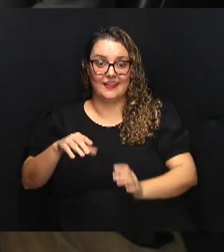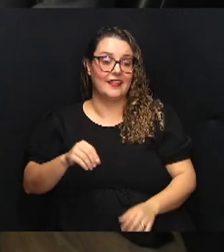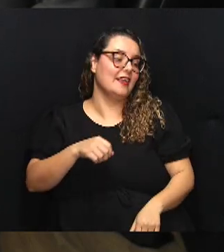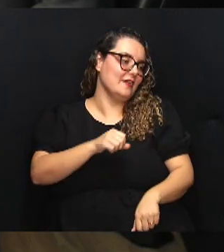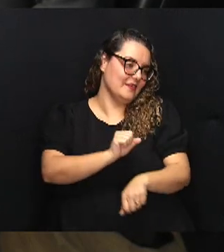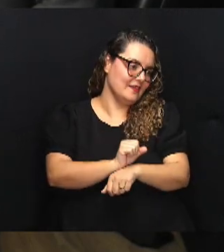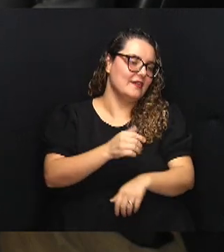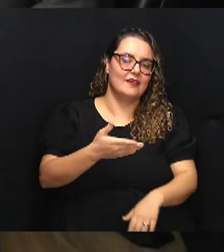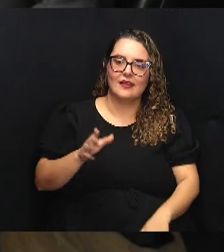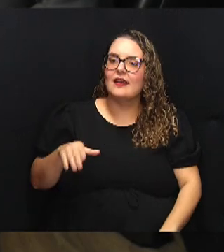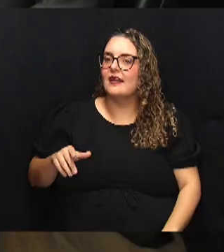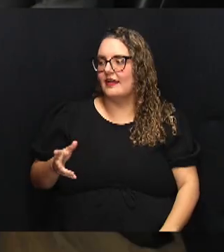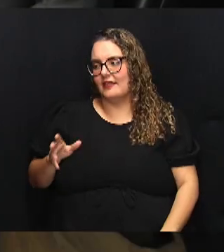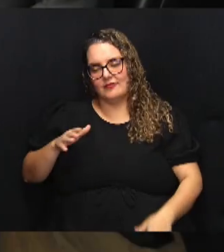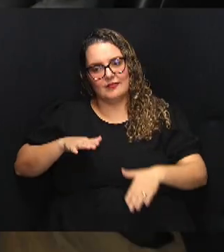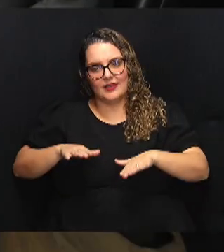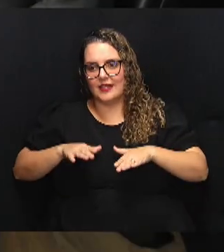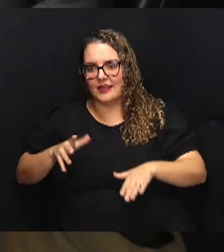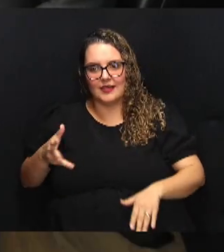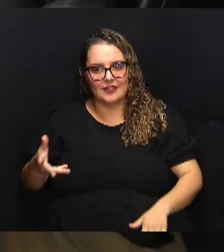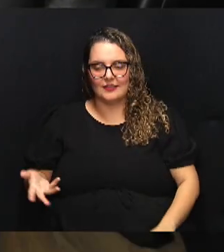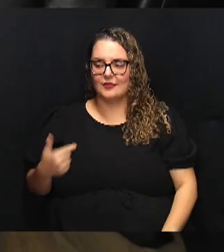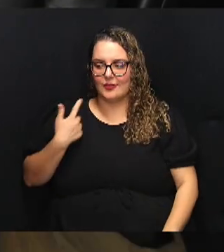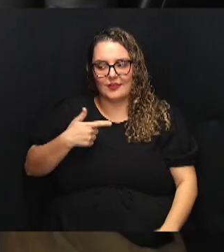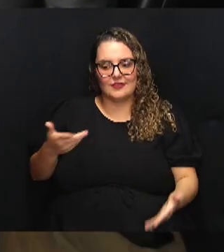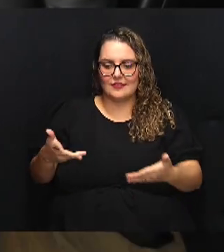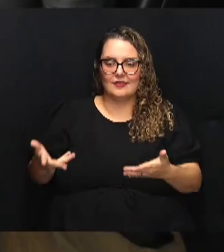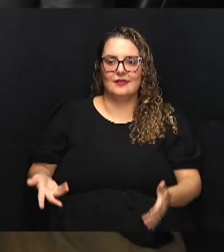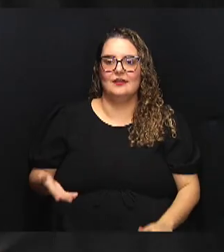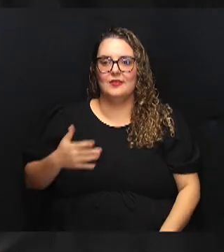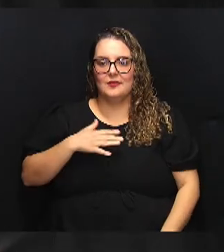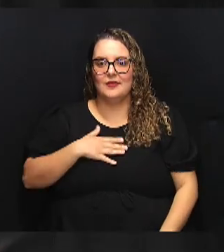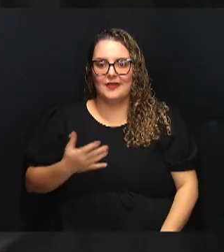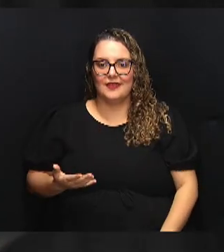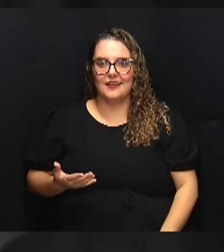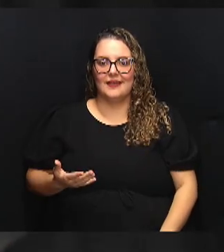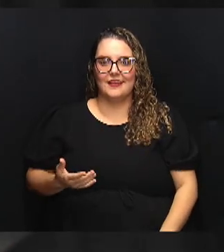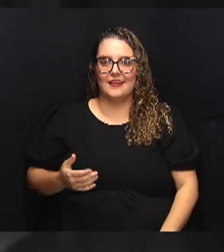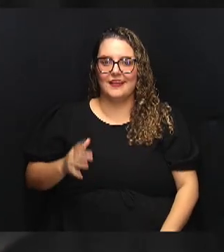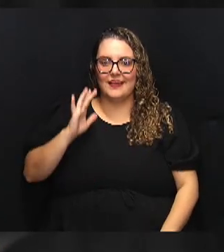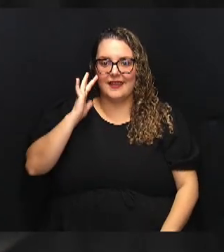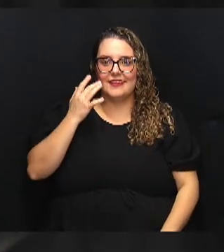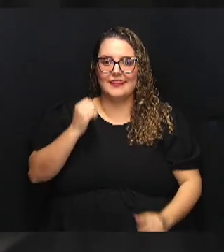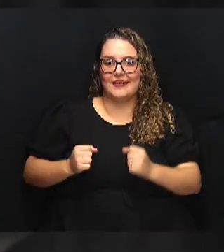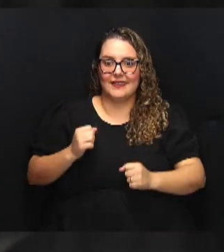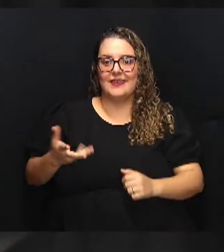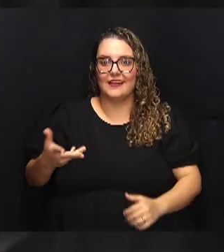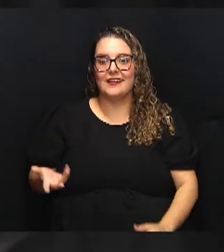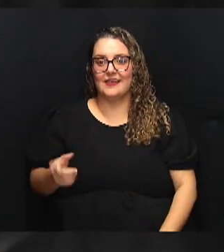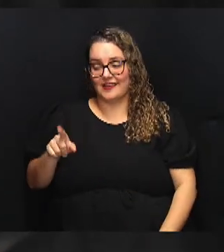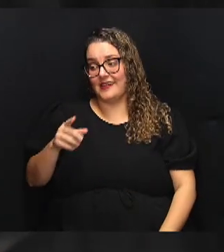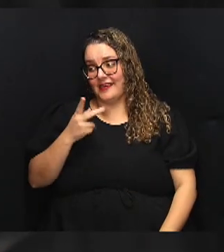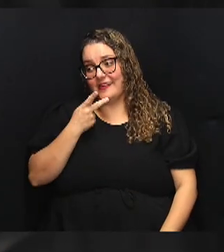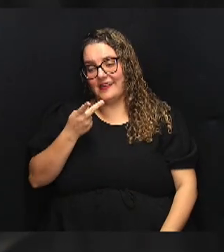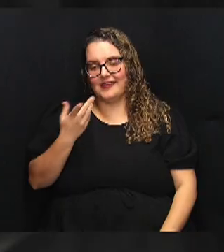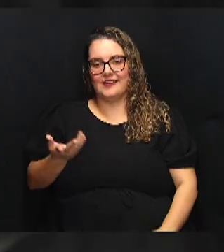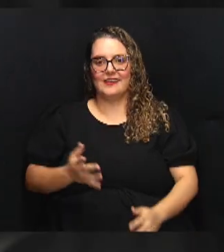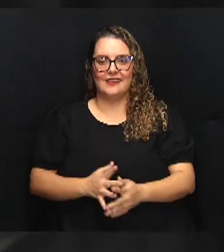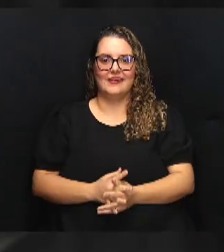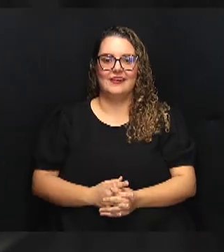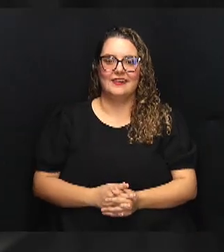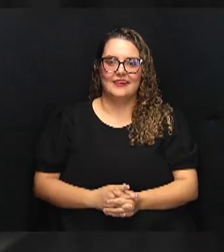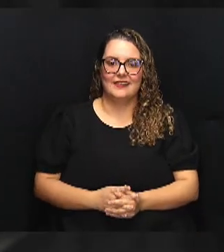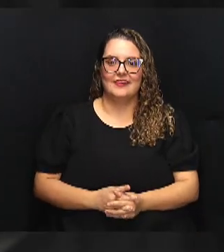Ele é devagar demais, Hoje, na minha condição, acho que eu corro mais rápido. Mas é o que você falou, né? É